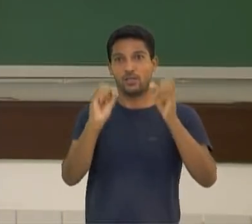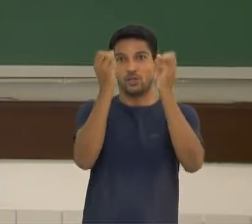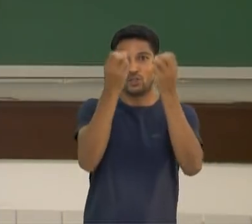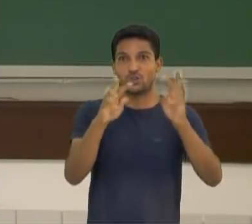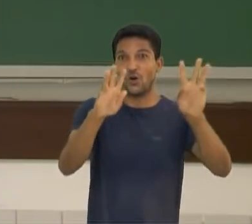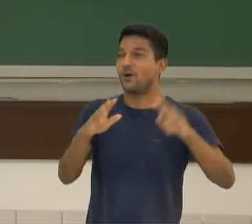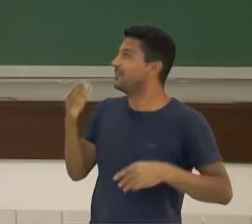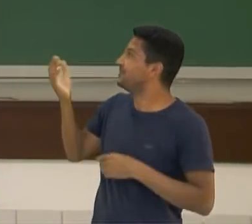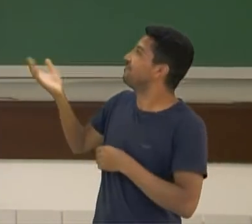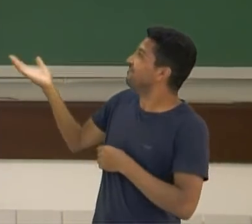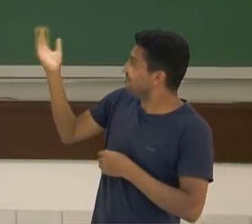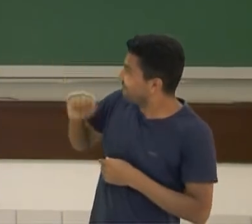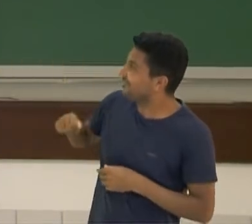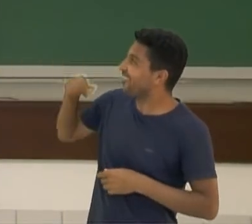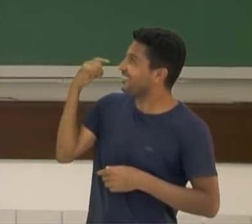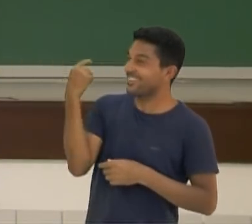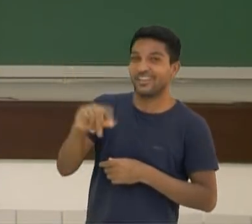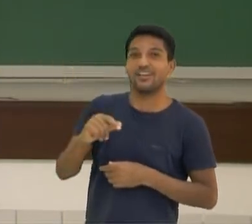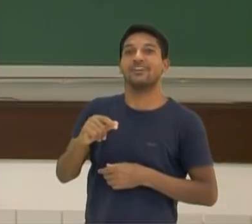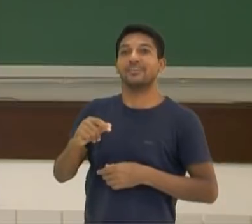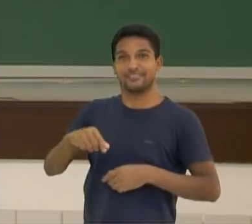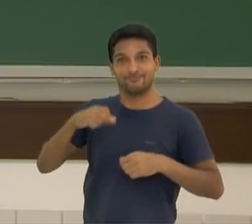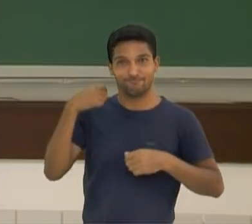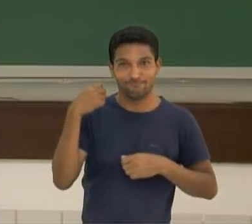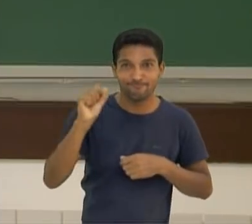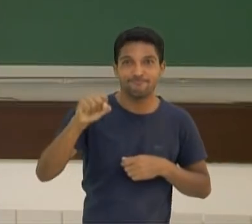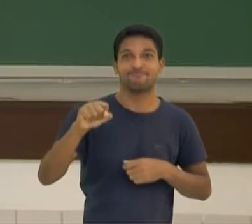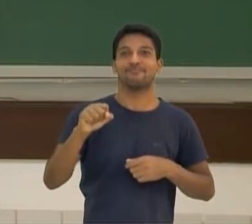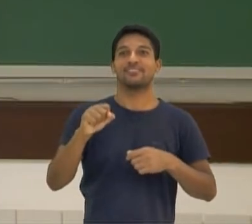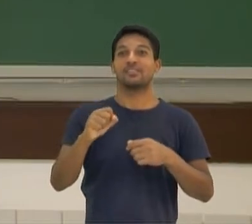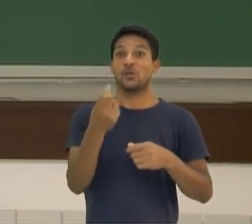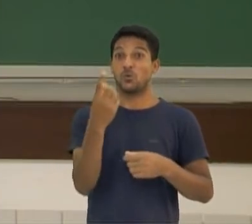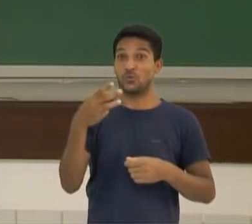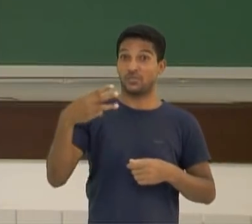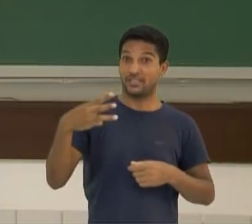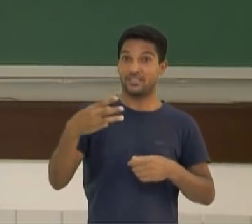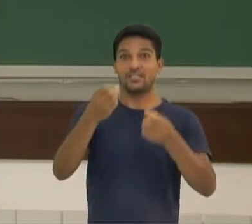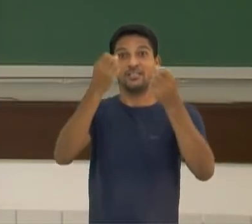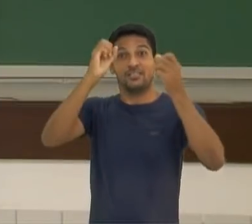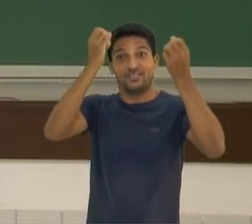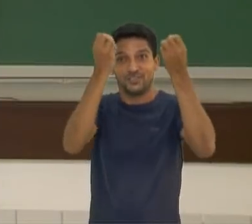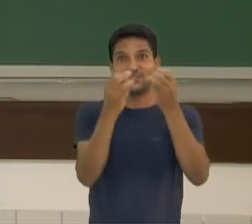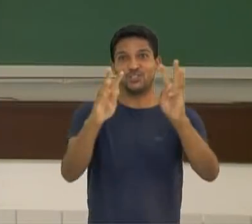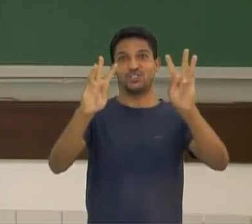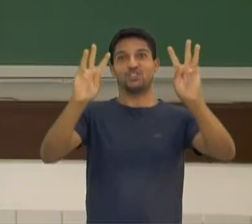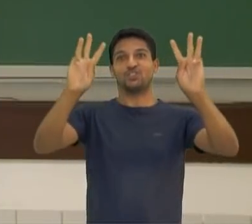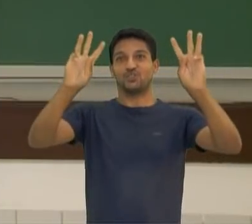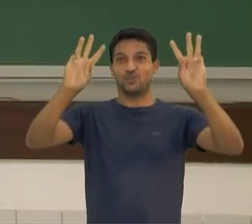daí. Vamos que vamos lá então, Isaías, com muita energia? 1, 2, 3 e show!